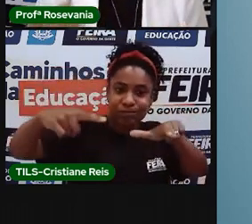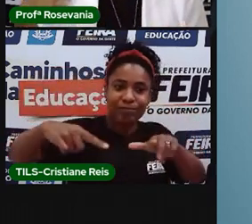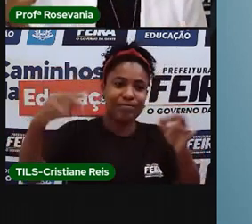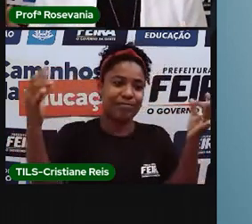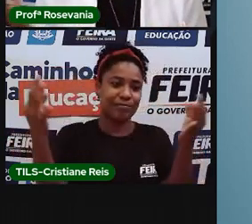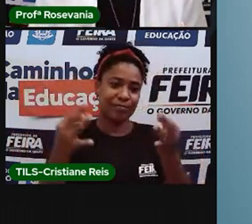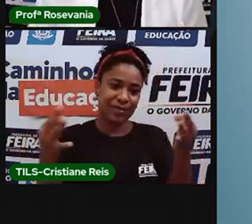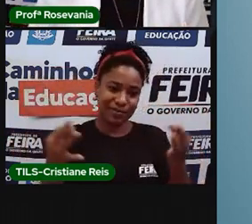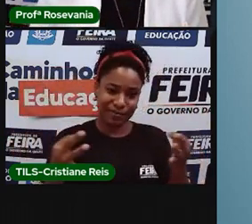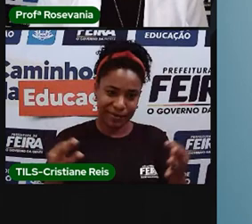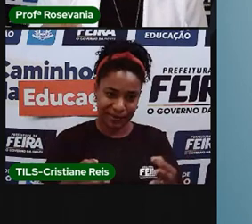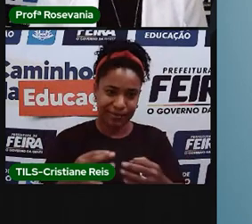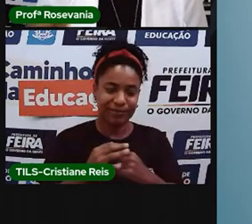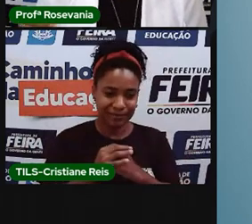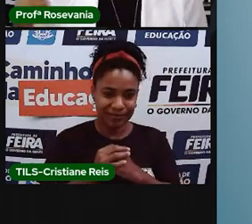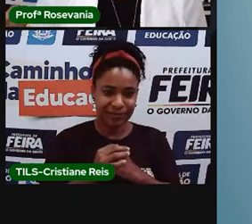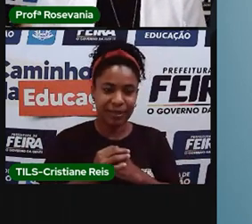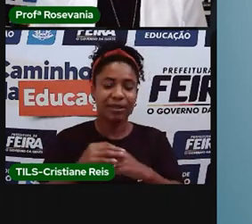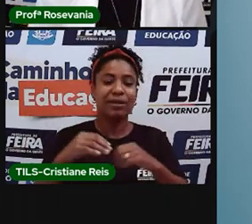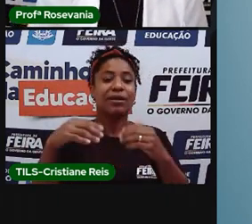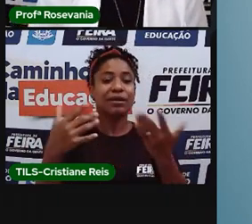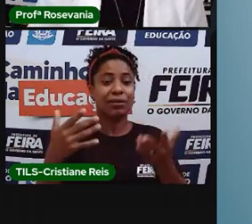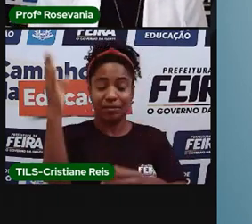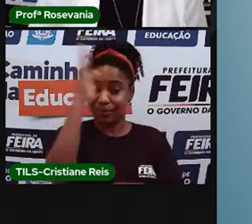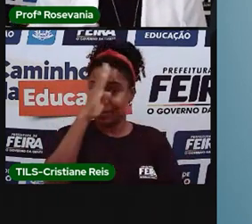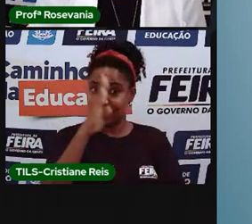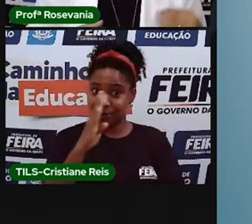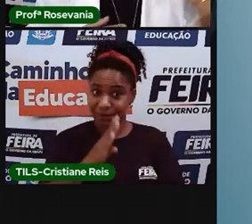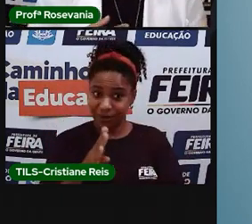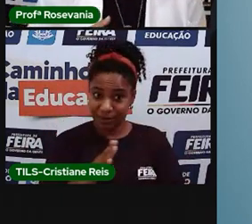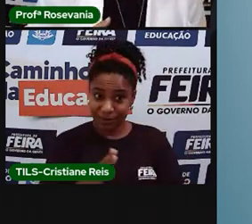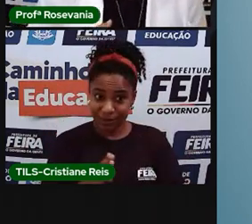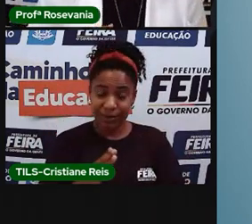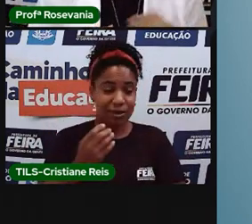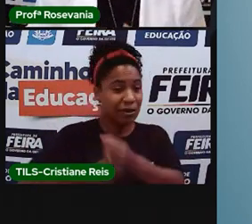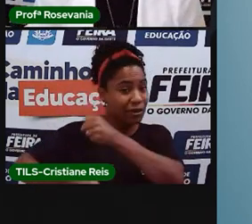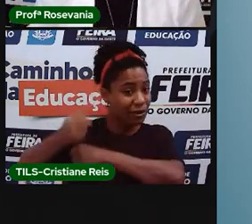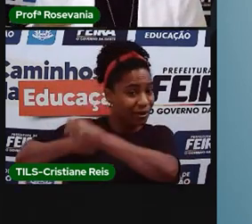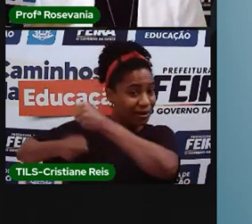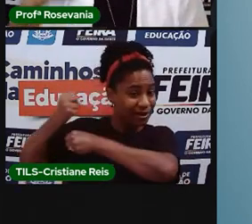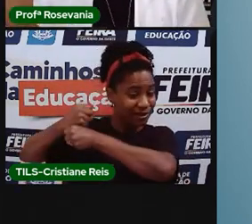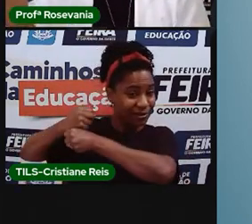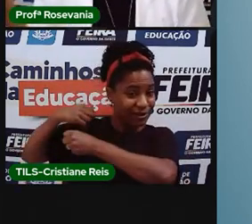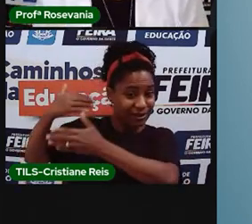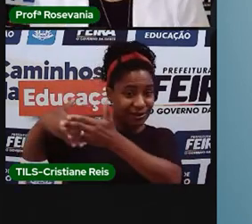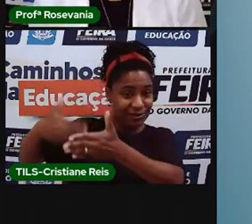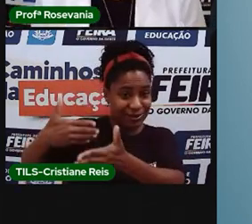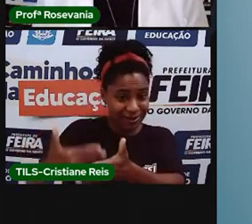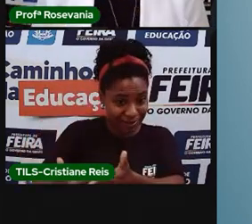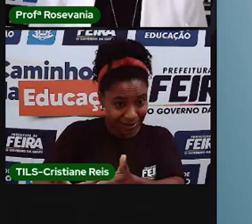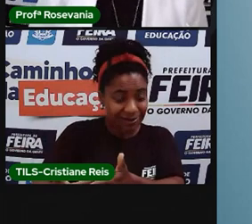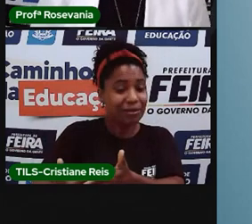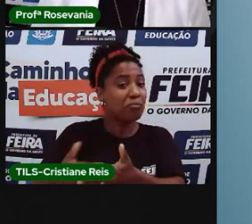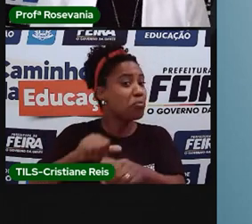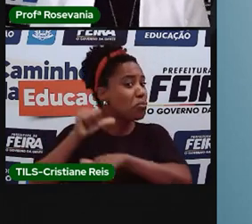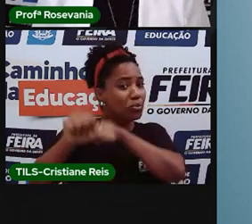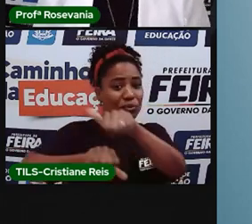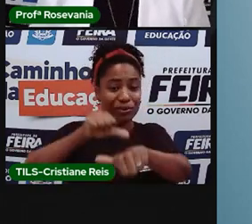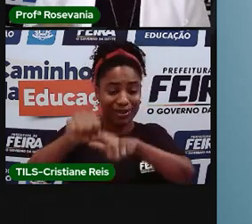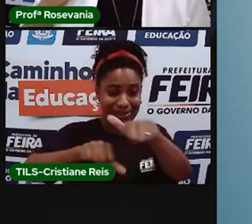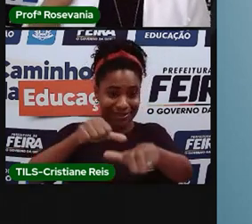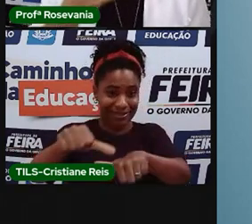E alguns espaços, a exemplo até do próprio Brasil, né? Que mudou de 8.511 para 8.514, né?